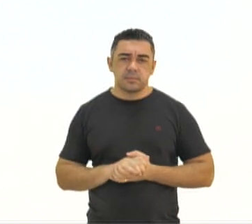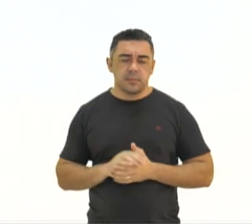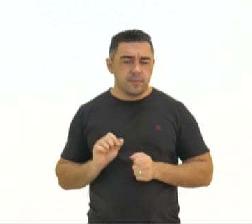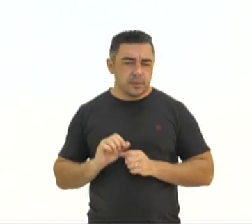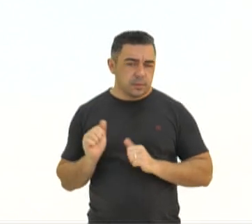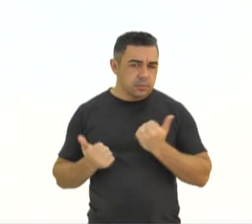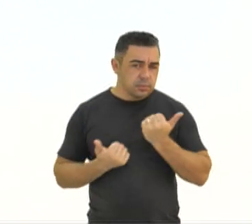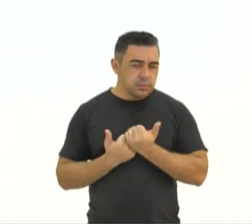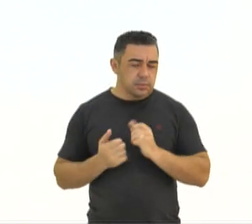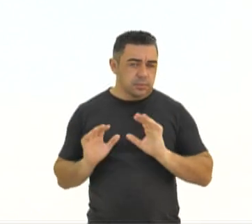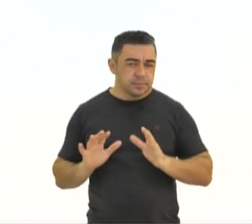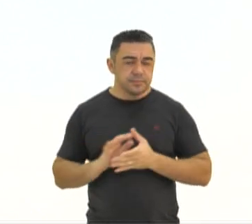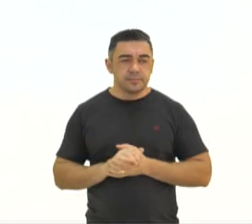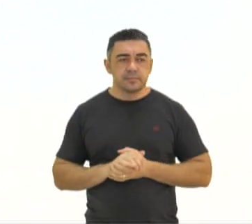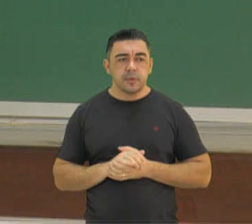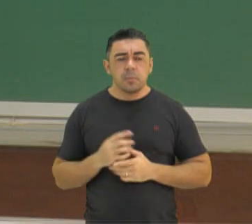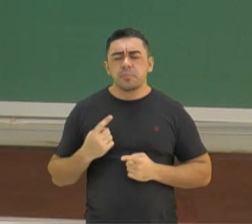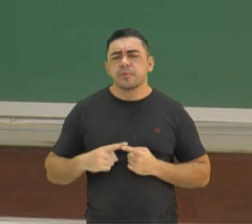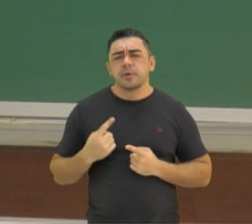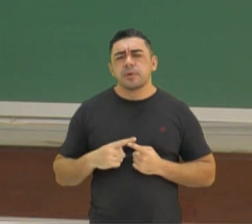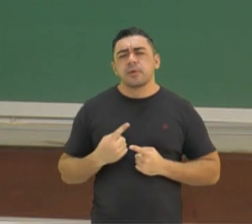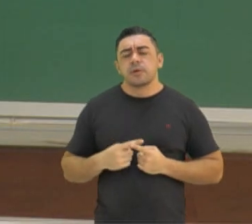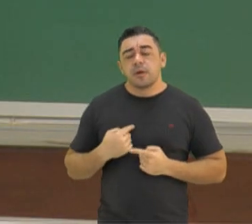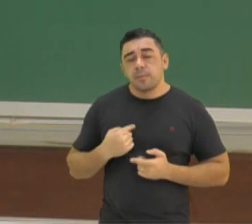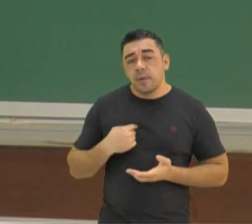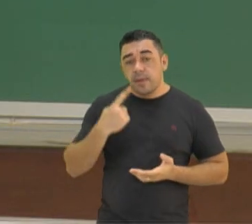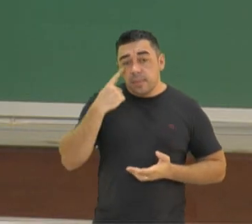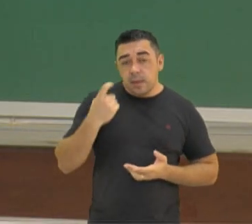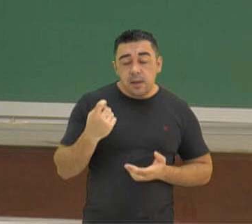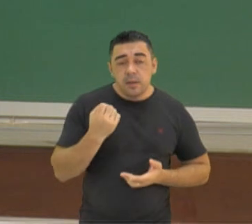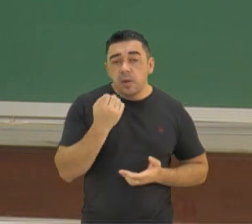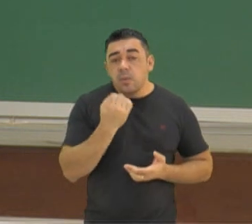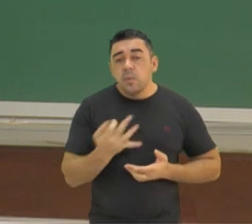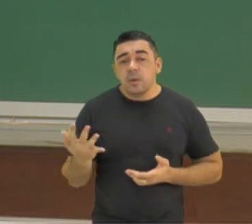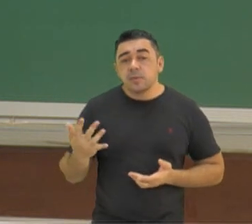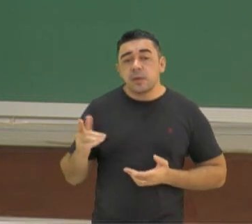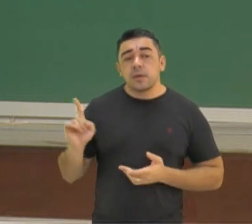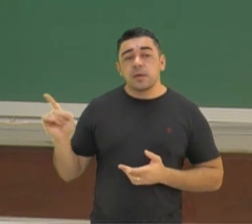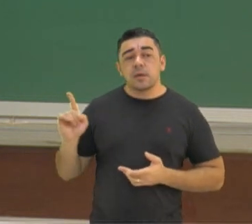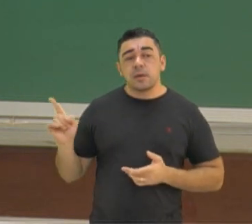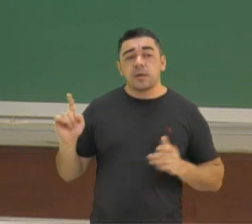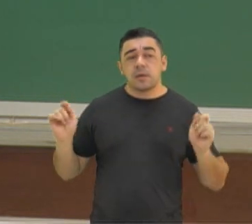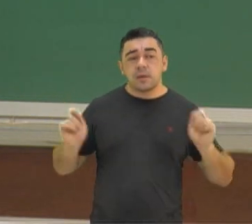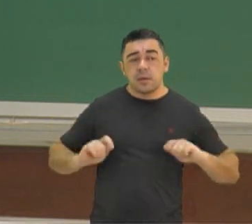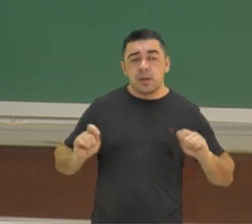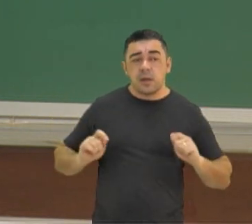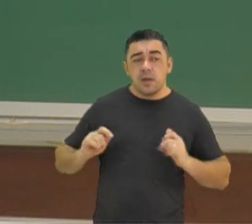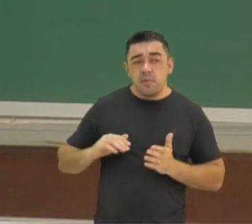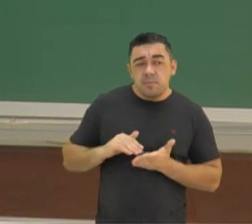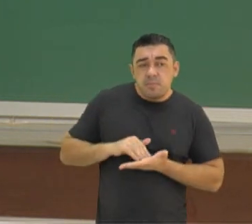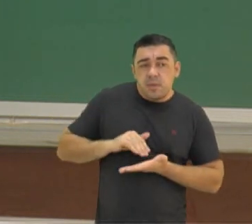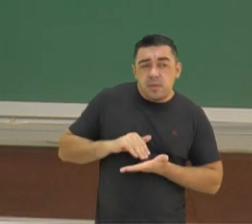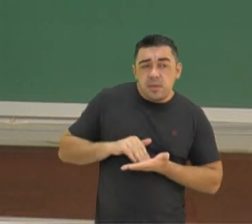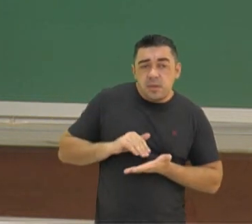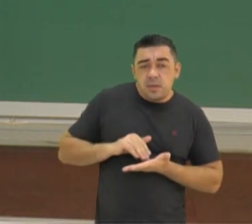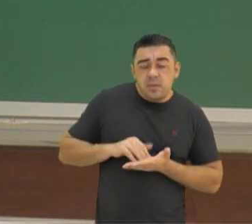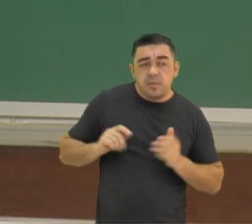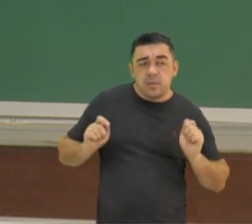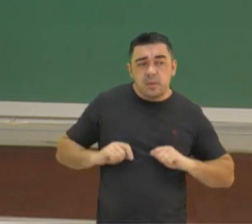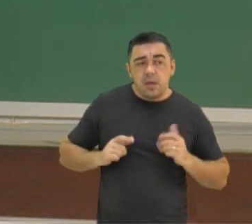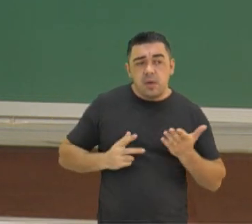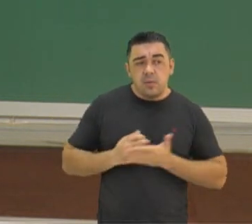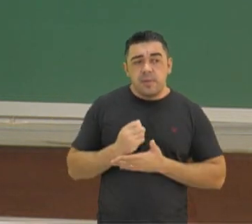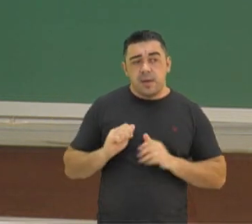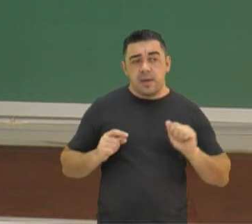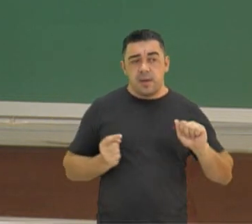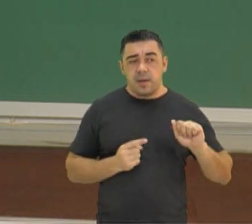essa substituição. Porque o que me interessa, né, é quantas canetas, né, no mínimo, né, o número menor de canetas do